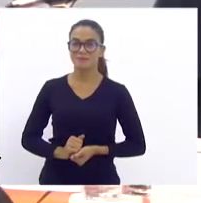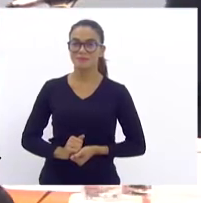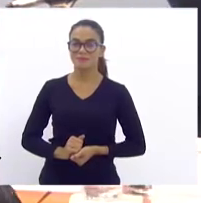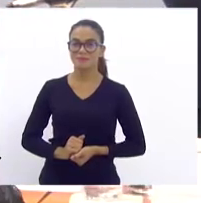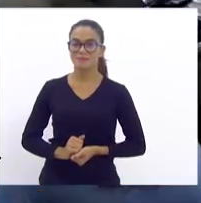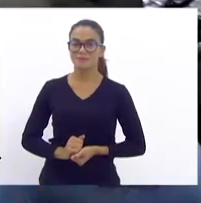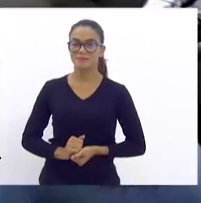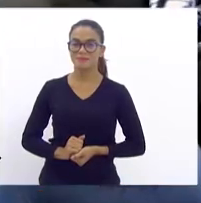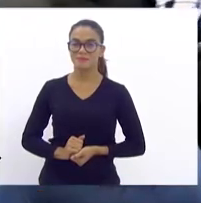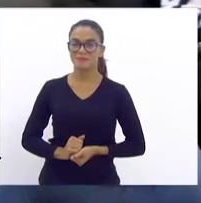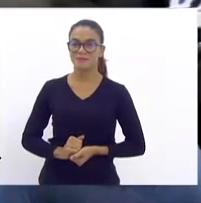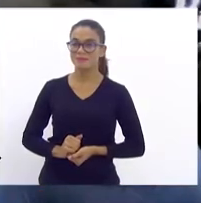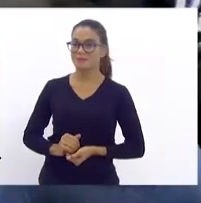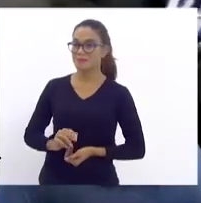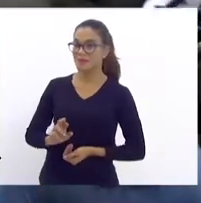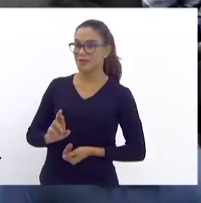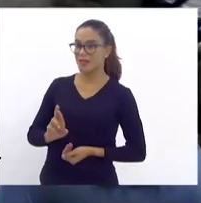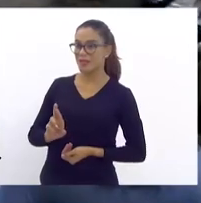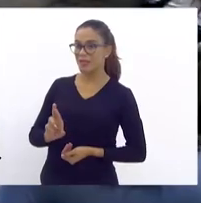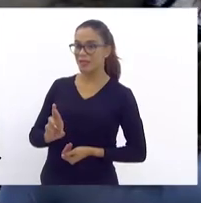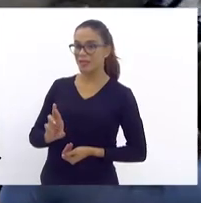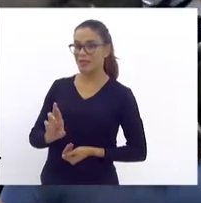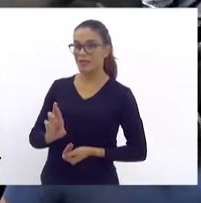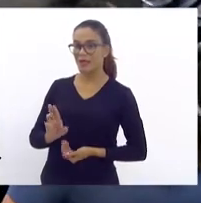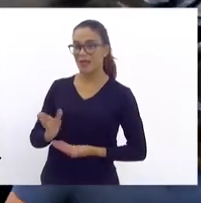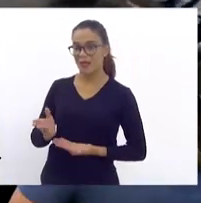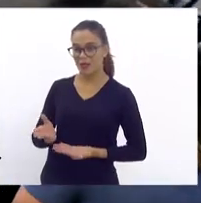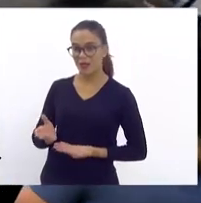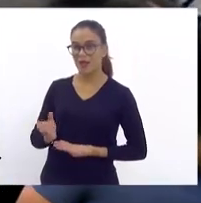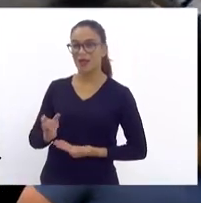Alex Renato da Silva